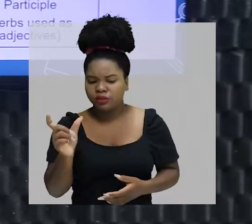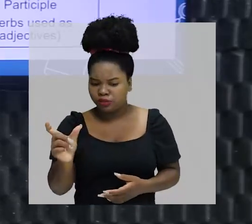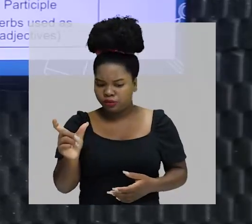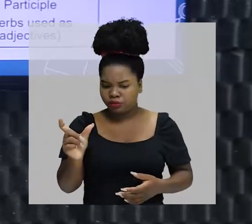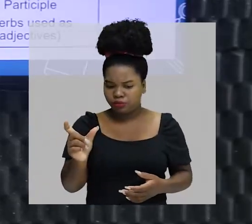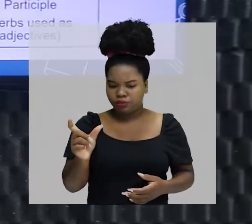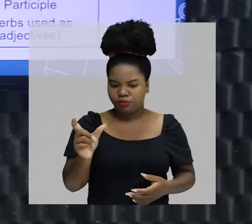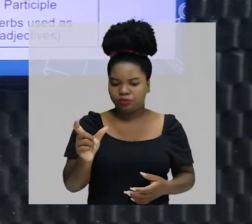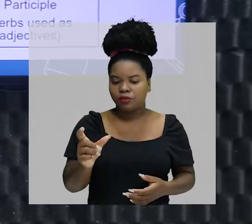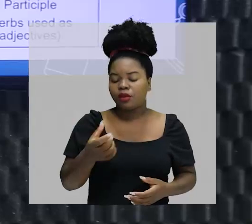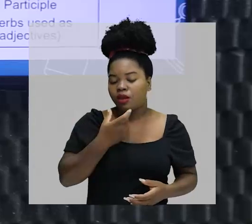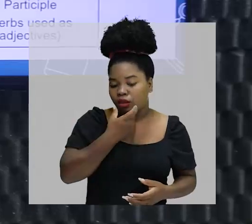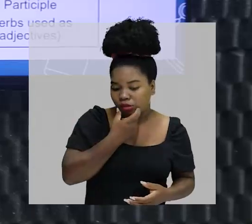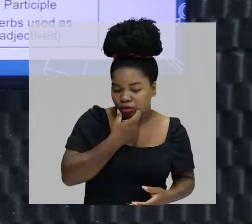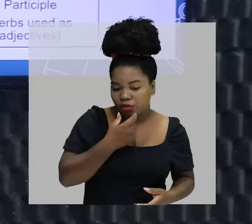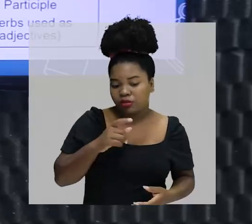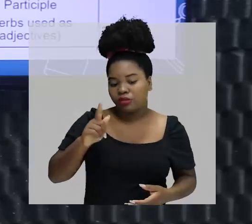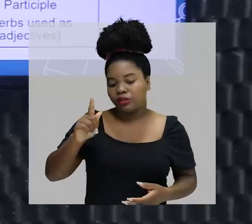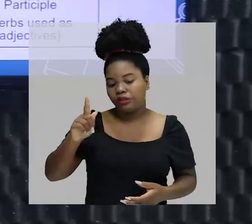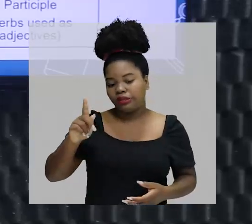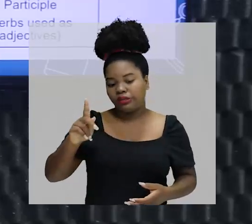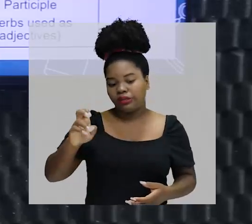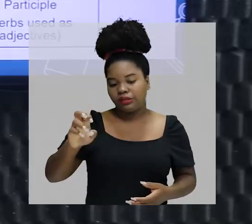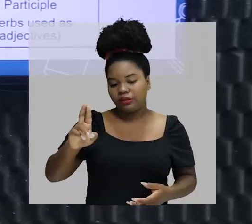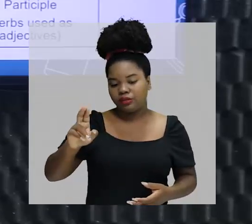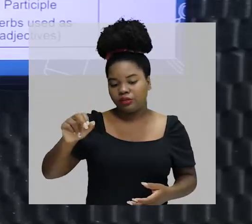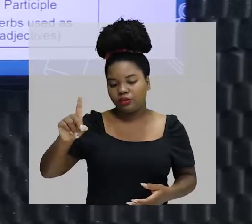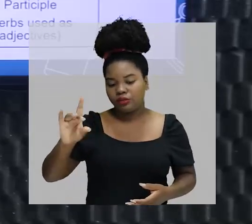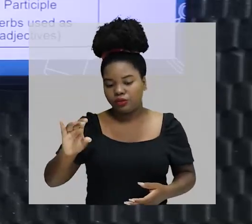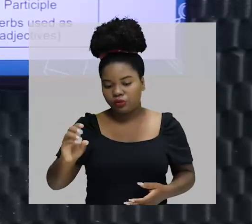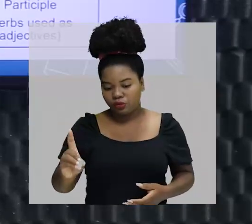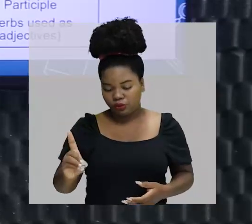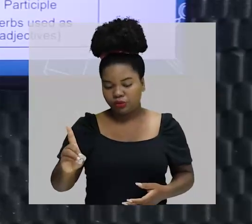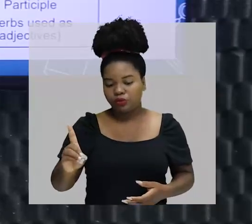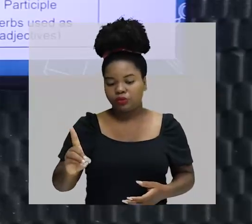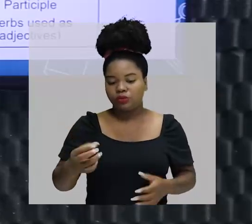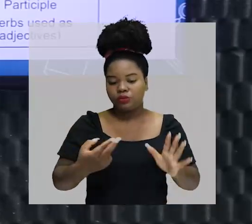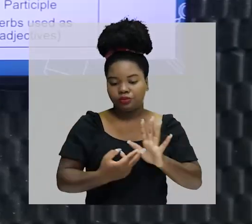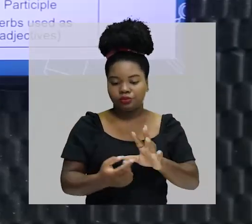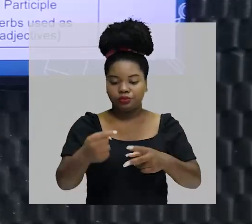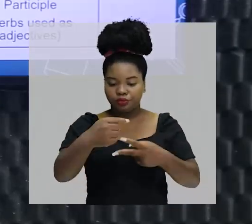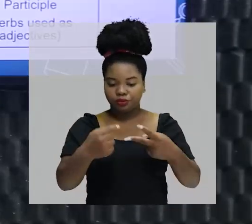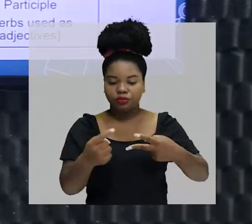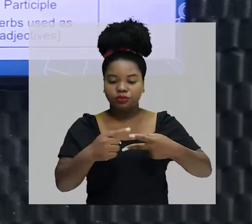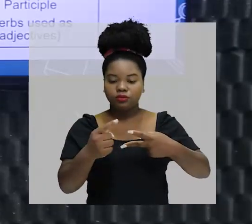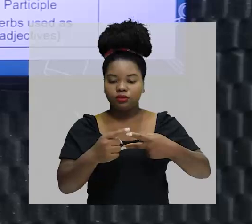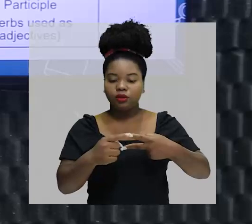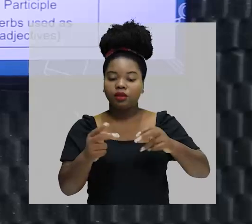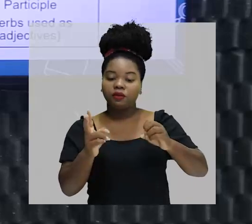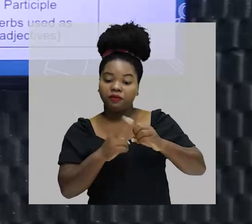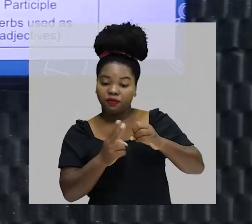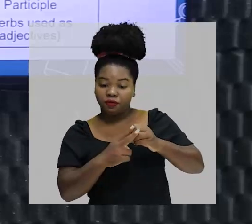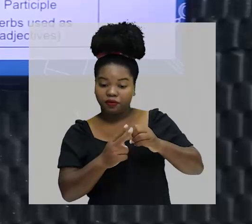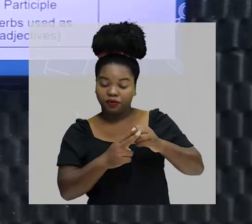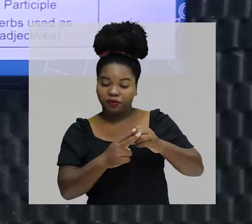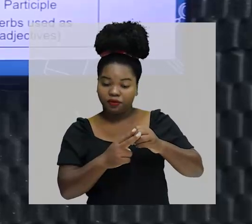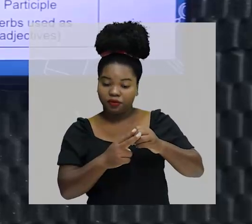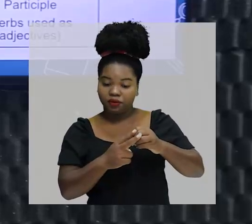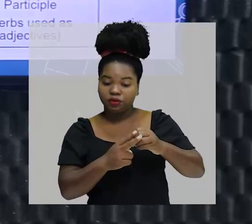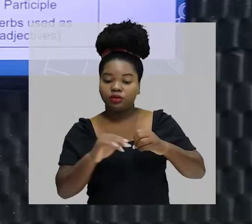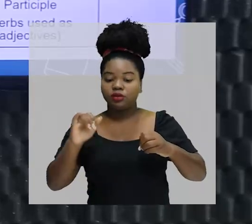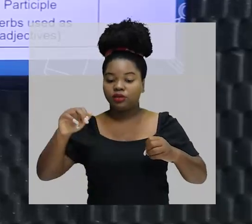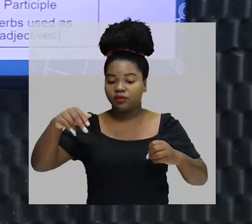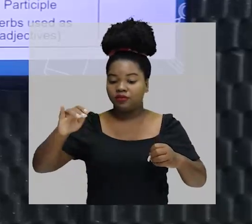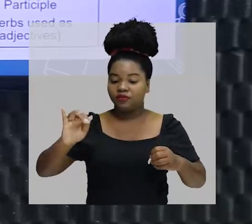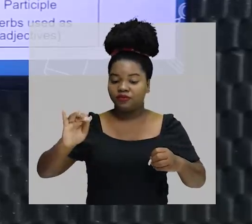aqui, gerúndio em inglês, serve para representar duas coisas. Por exemplo, verbos que estão na forma